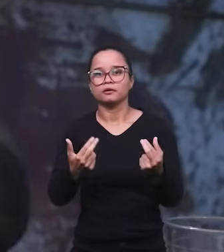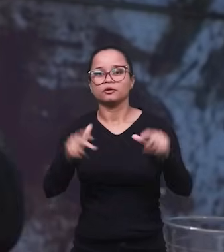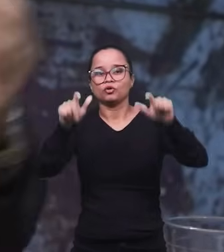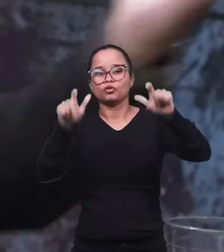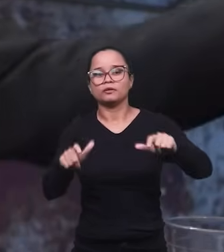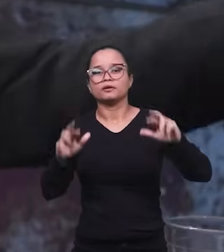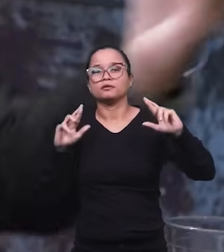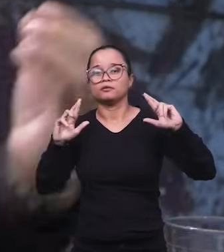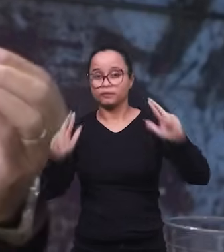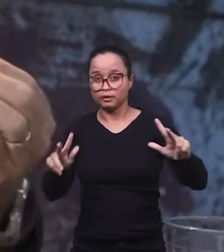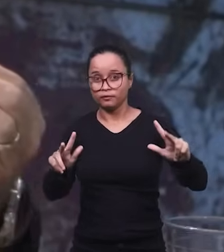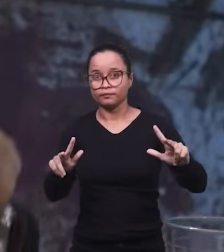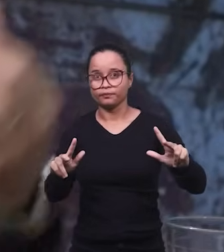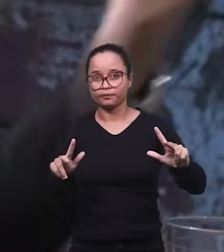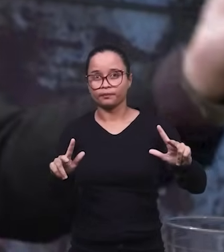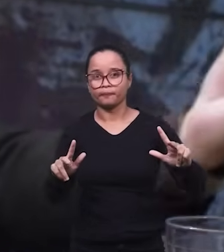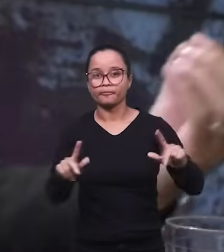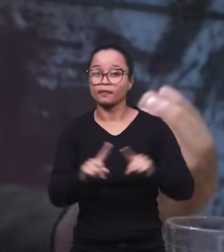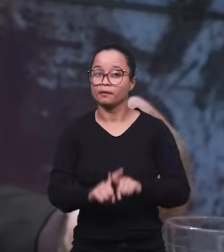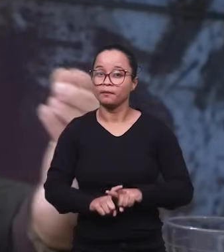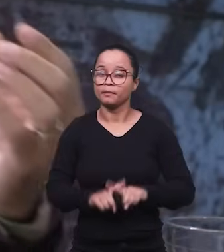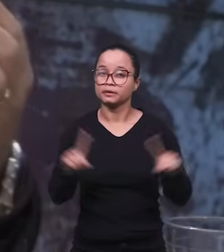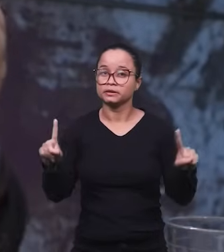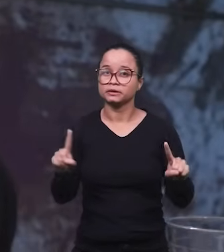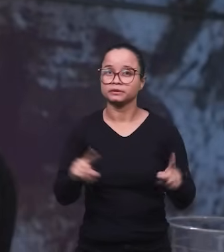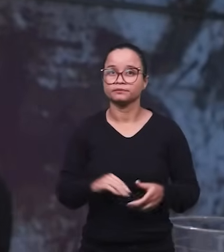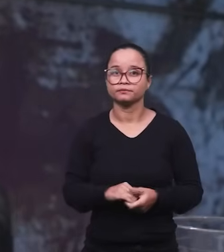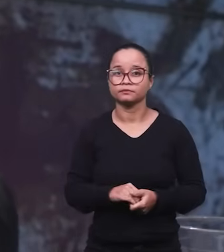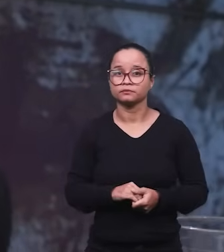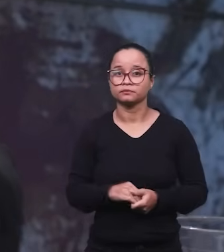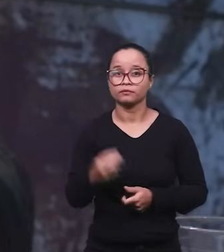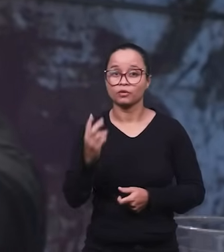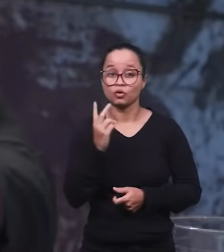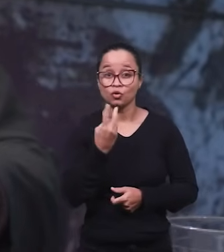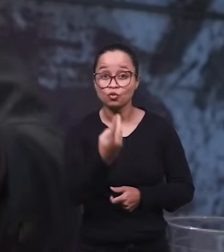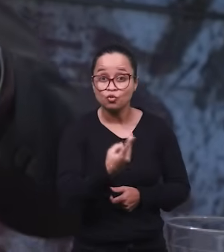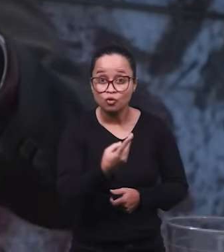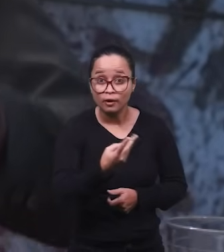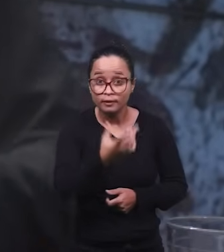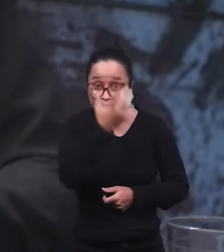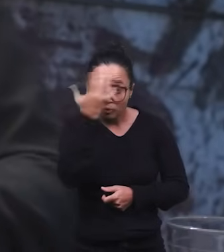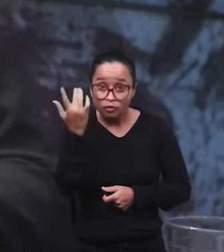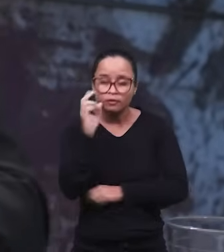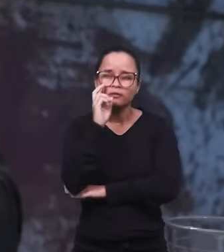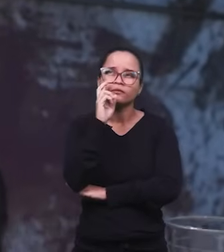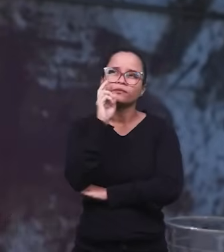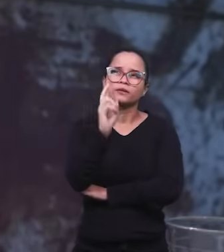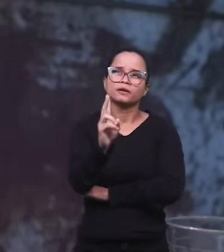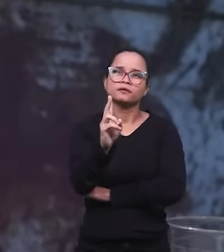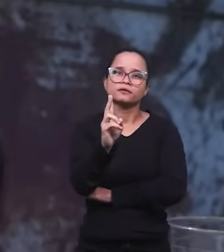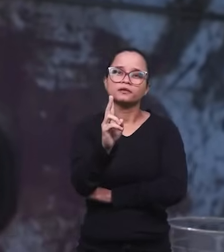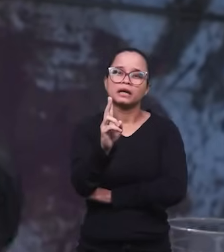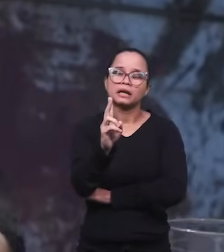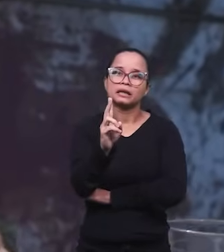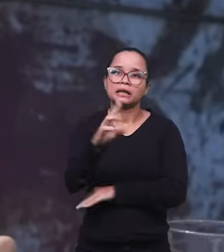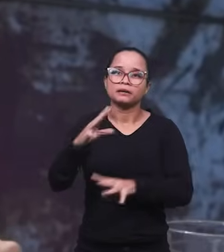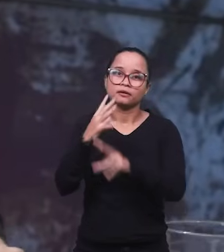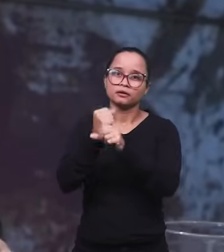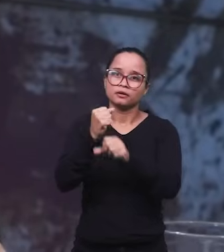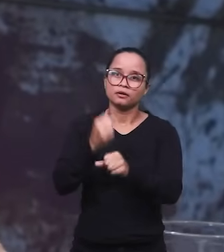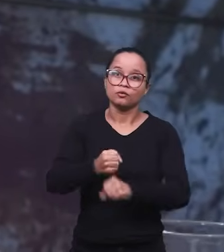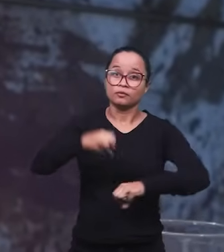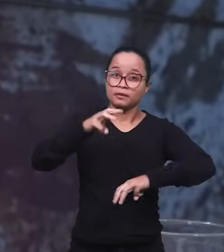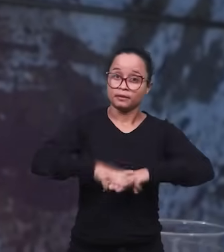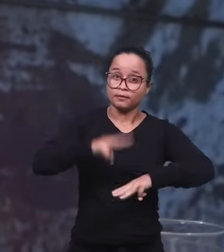em lugares diferentes, é óbvio, né? Mas que os dois observadores vejam, apesar de